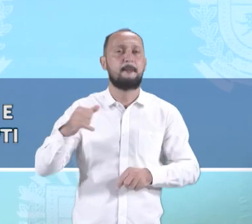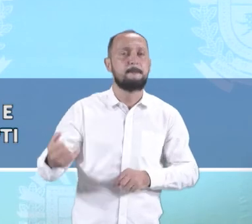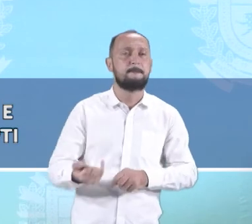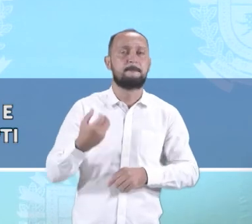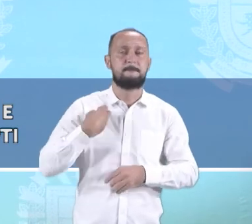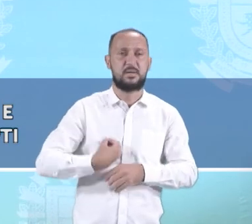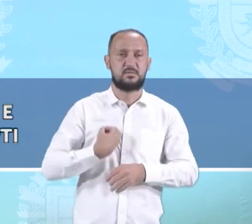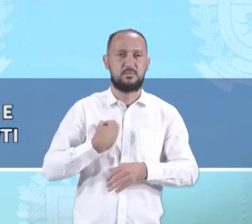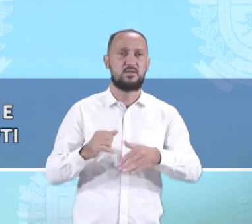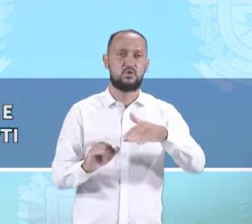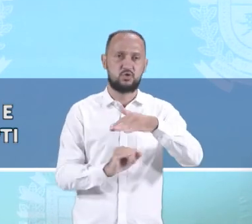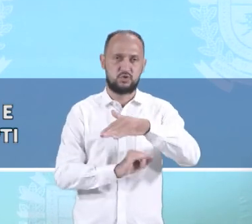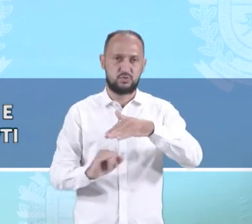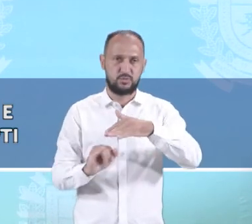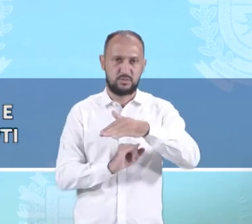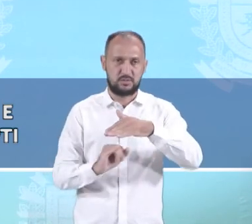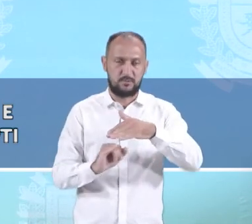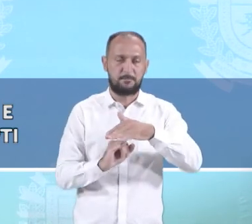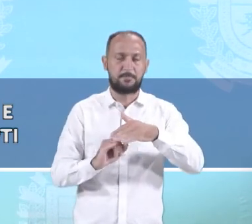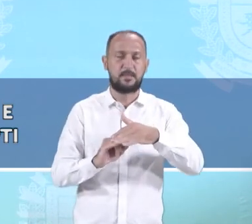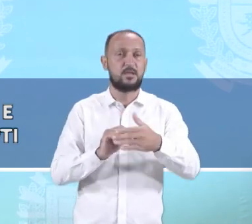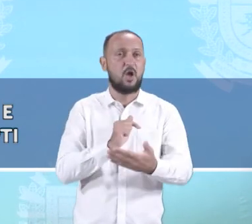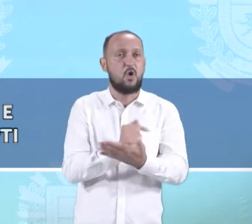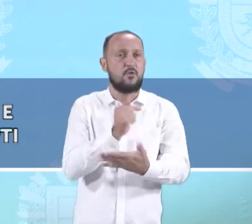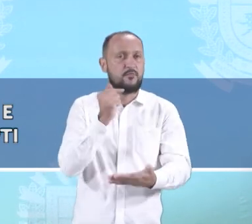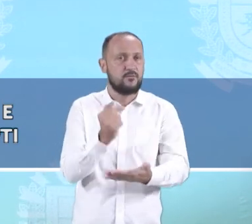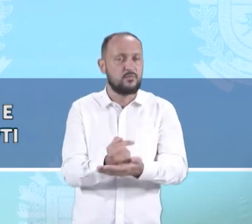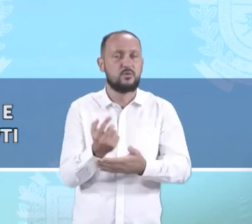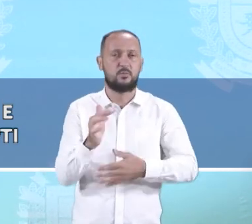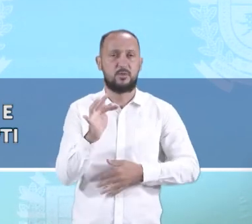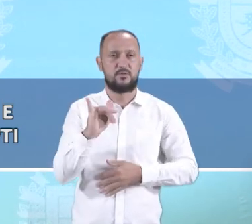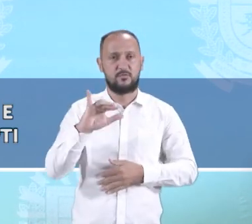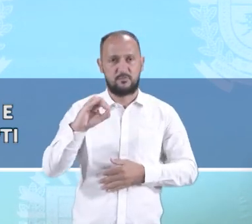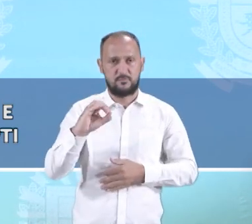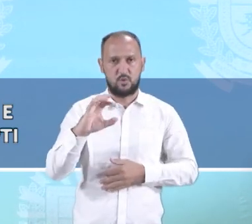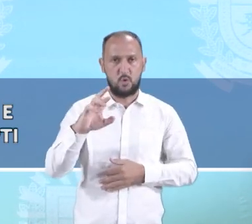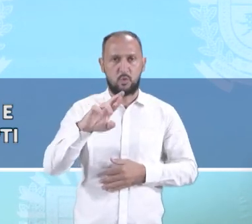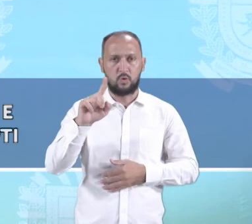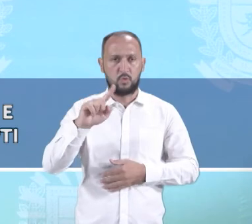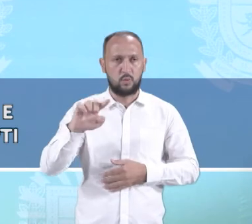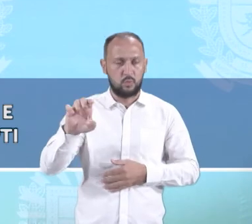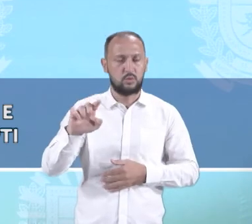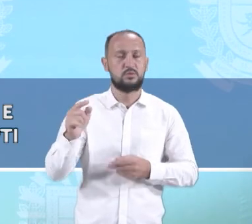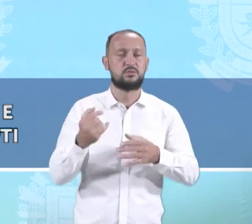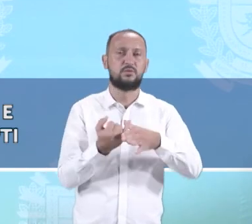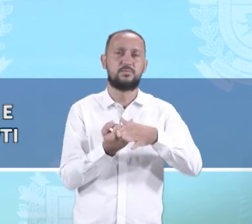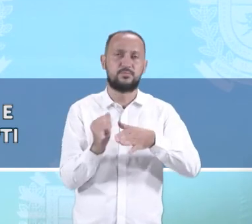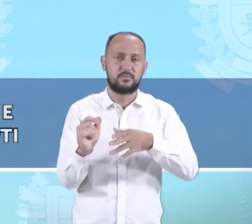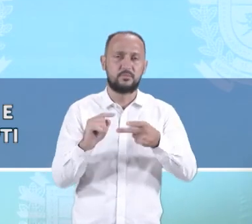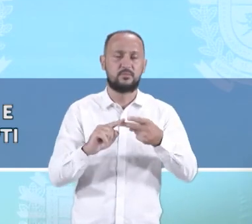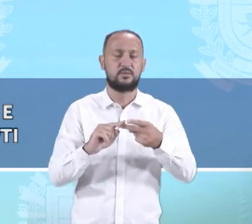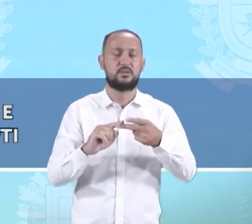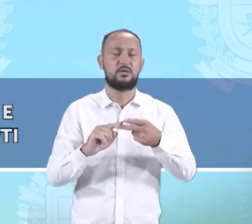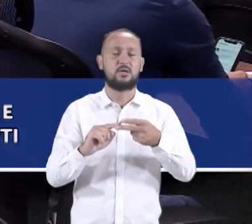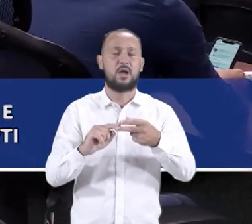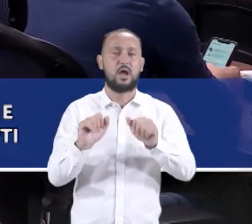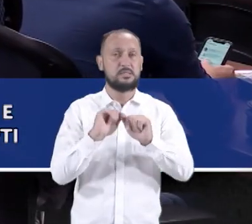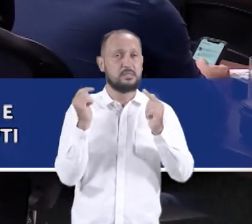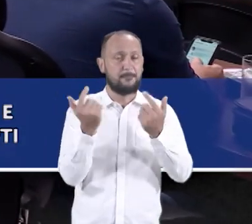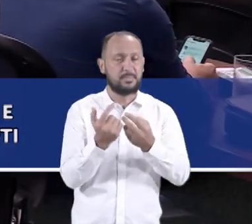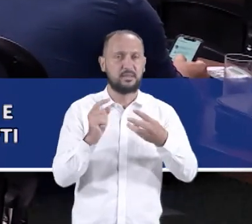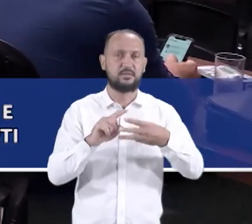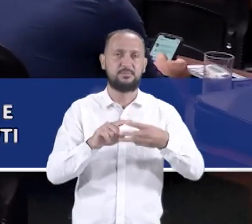a participação de instituições oficiais, como a Fiocruz, como o Instituto Federal, como a